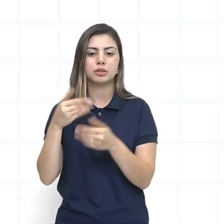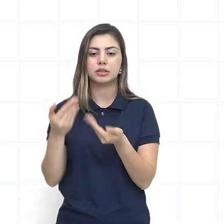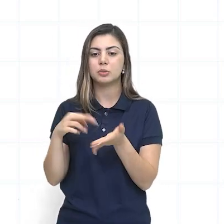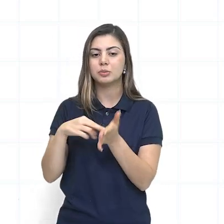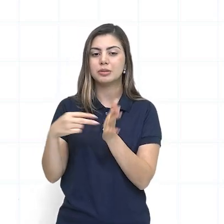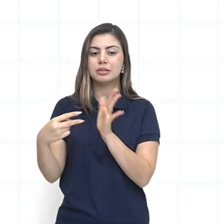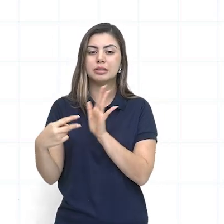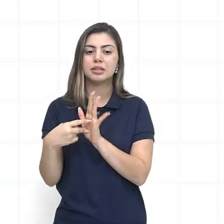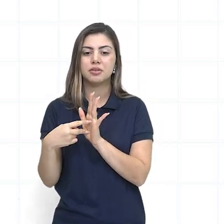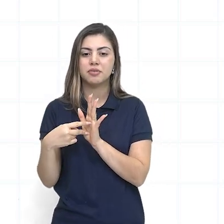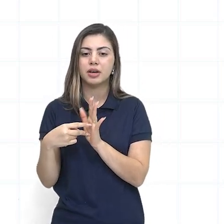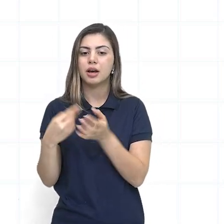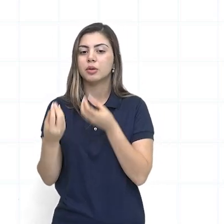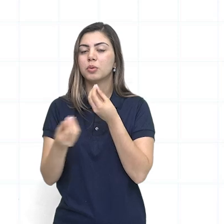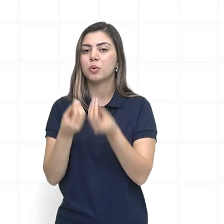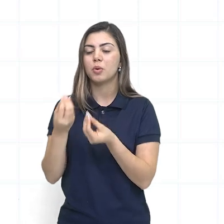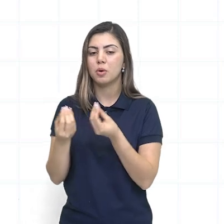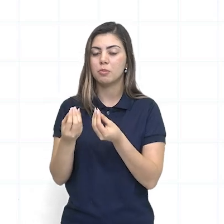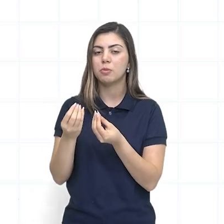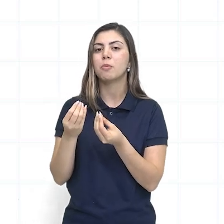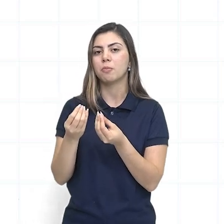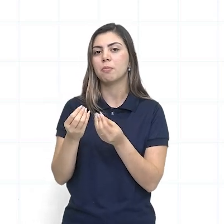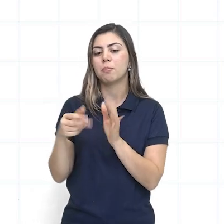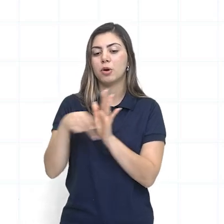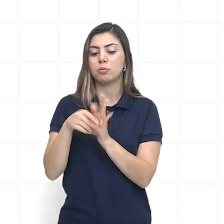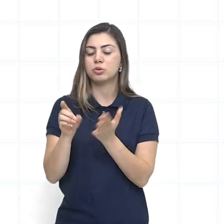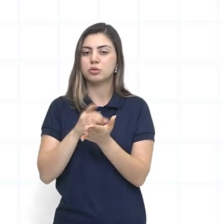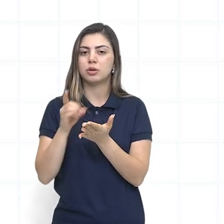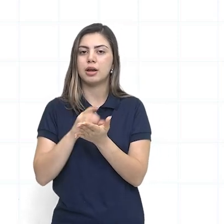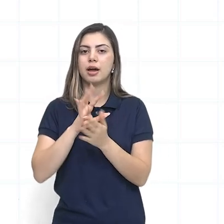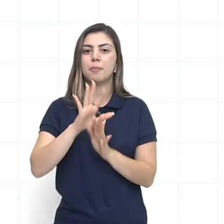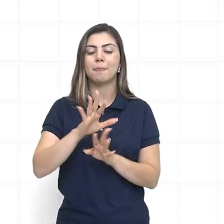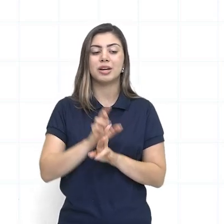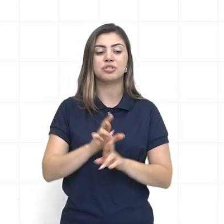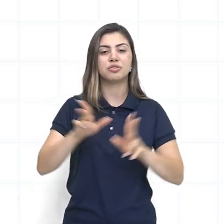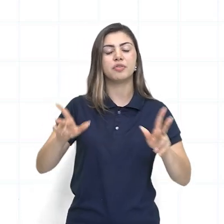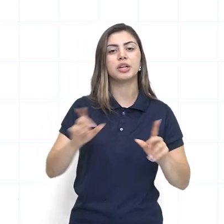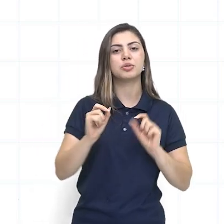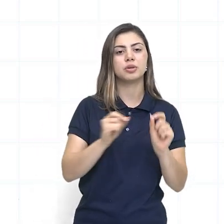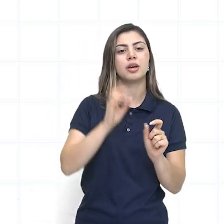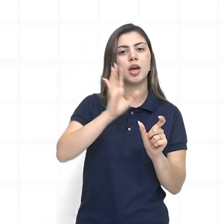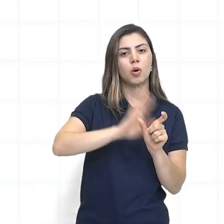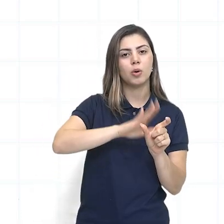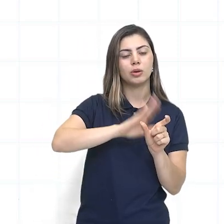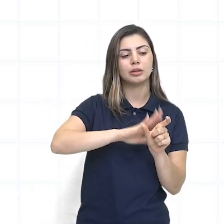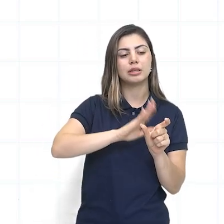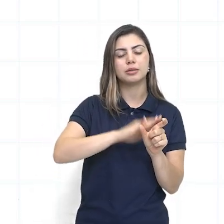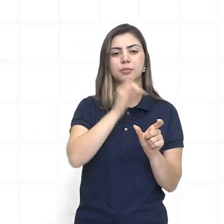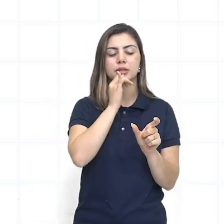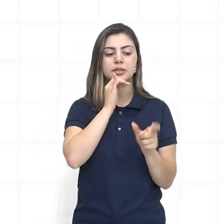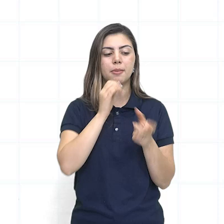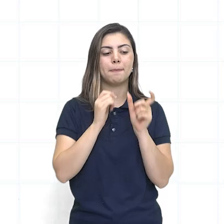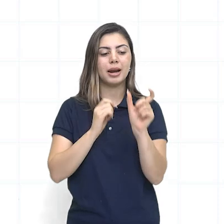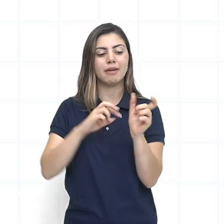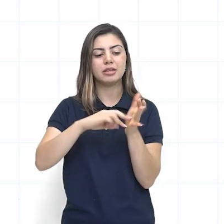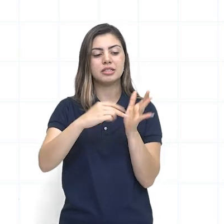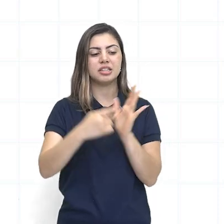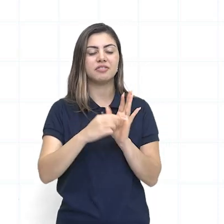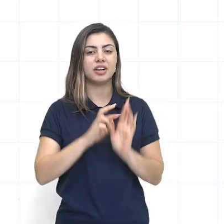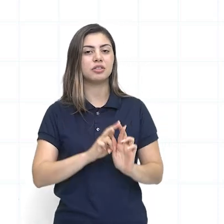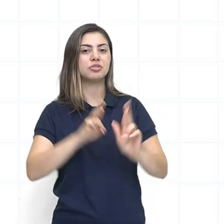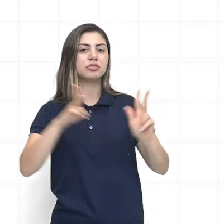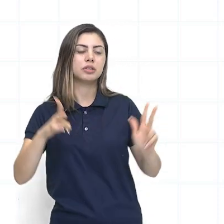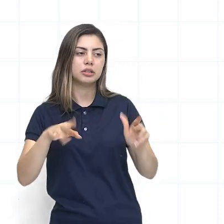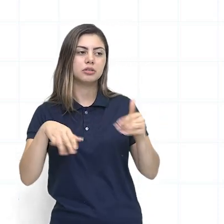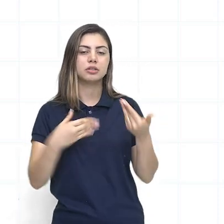vai além, ocorre a conotação. Ou seja, quando a